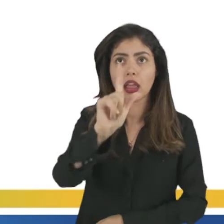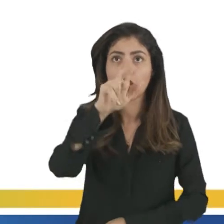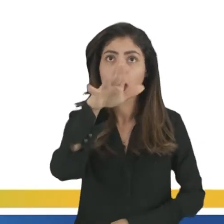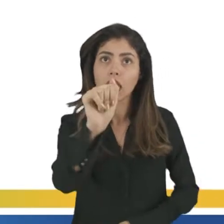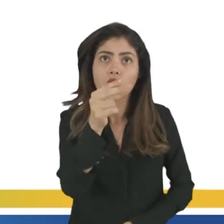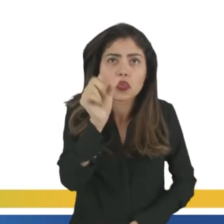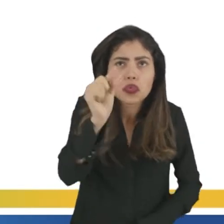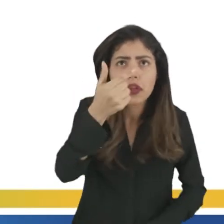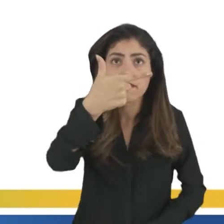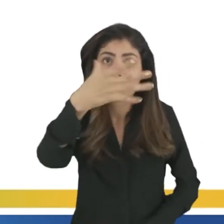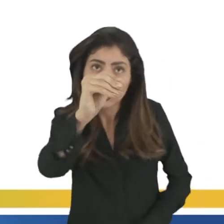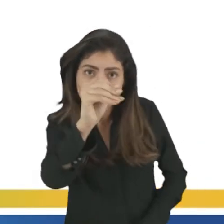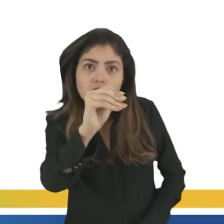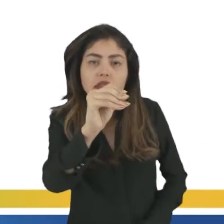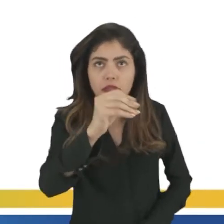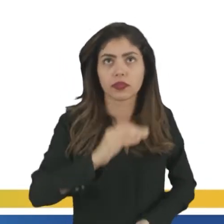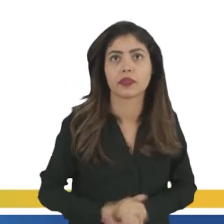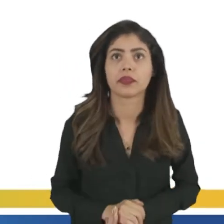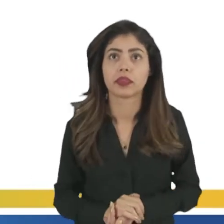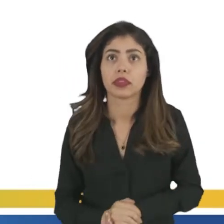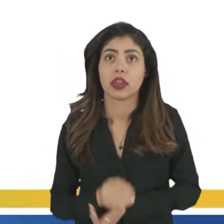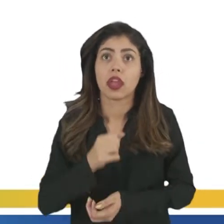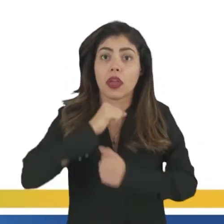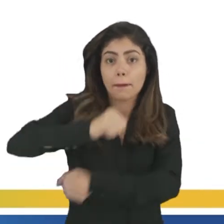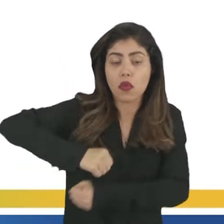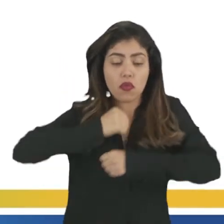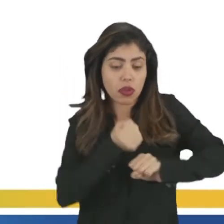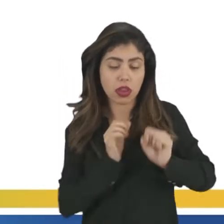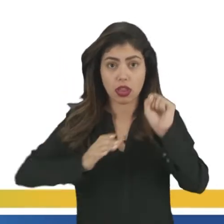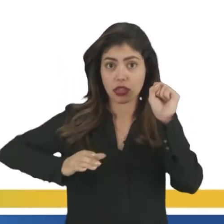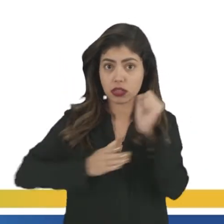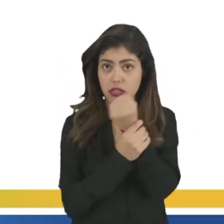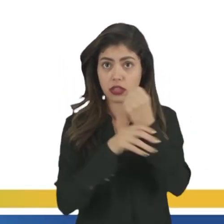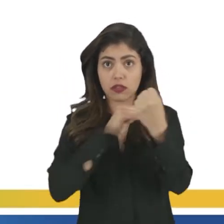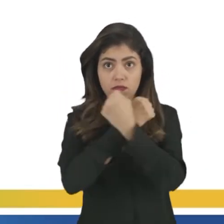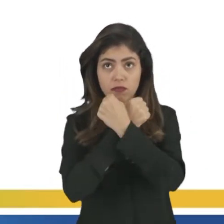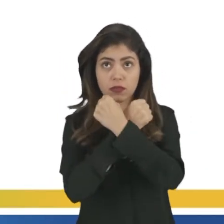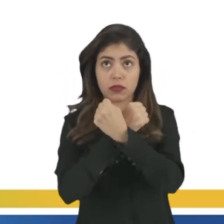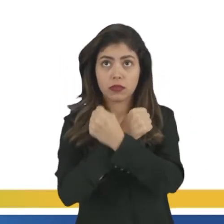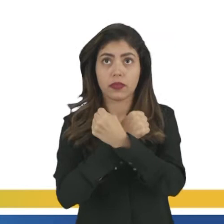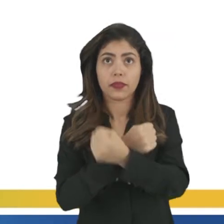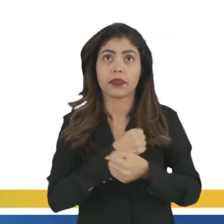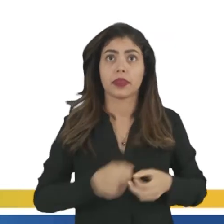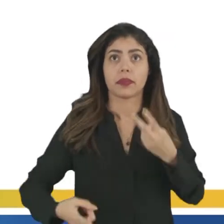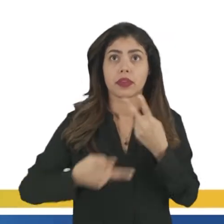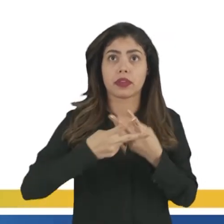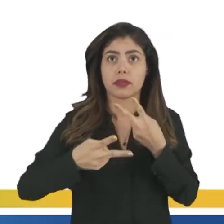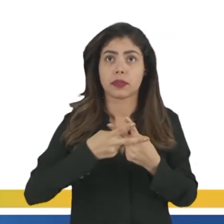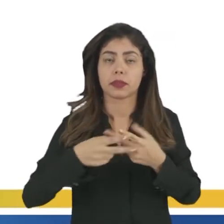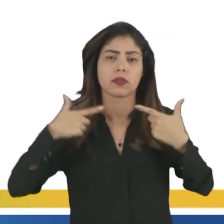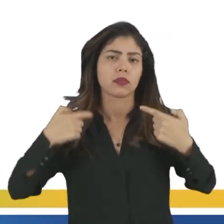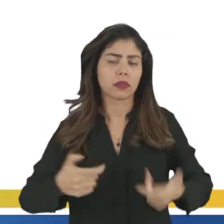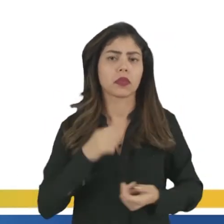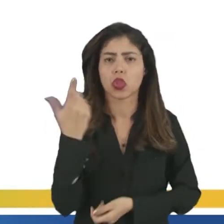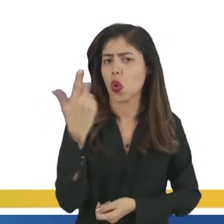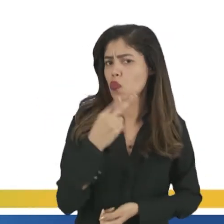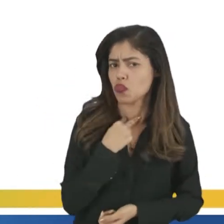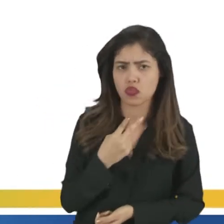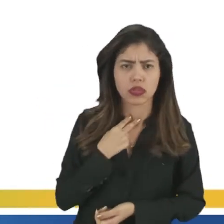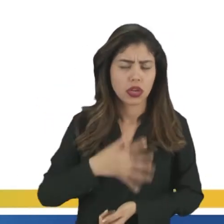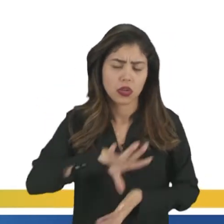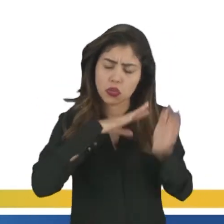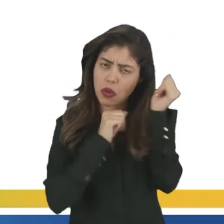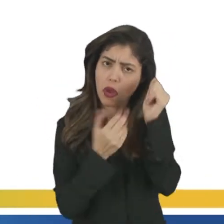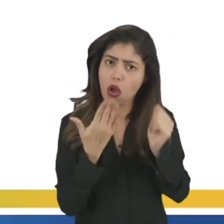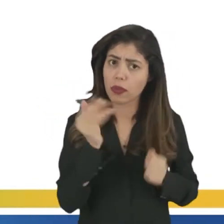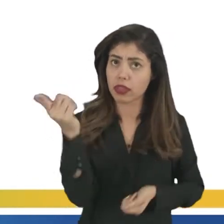tinha no mínimo 20 remos, movidos por escravos e prisioneiros de guerra, em condições precárias, tá? Sem dormir ou